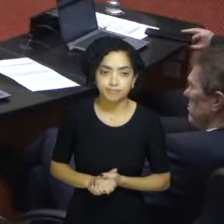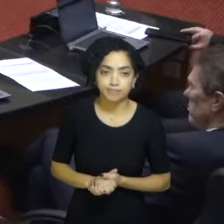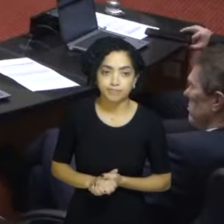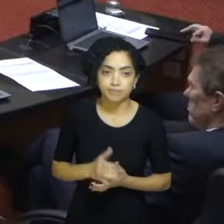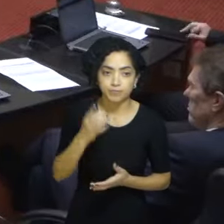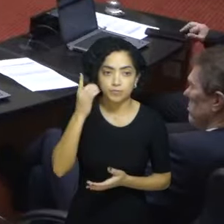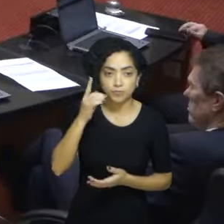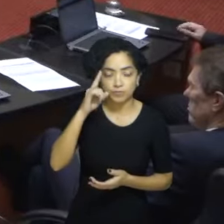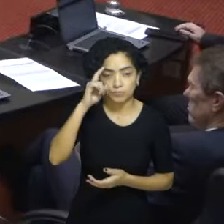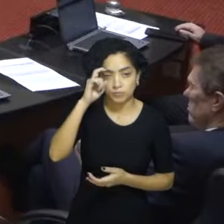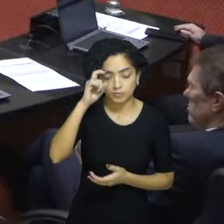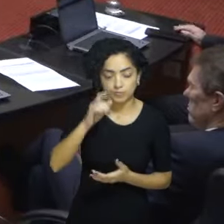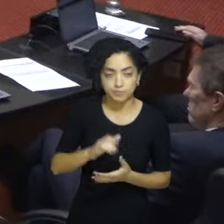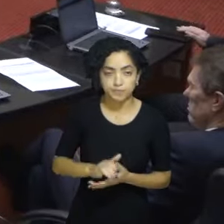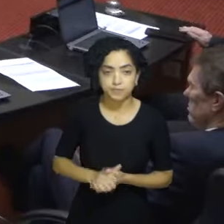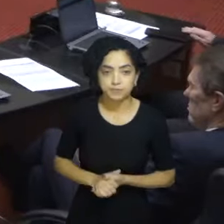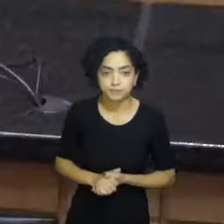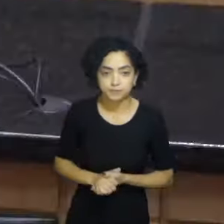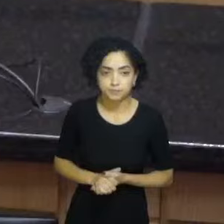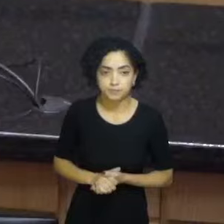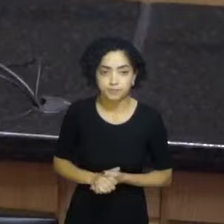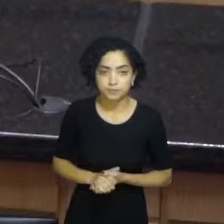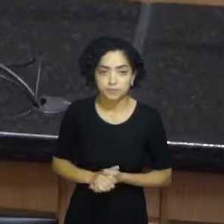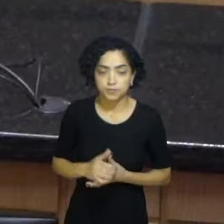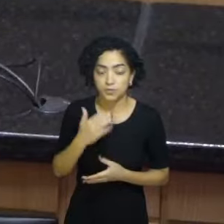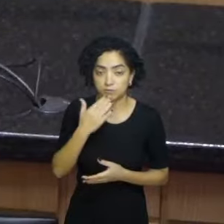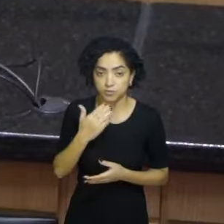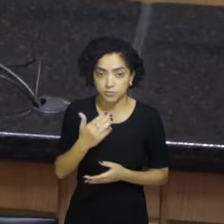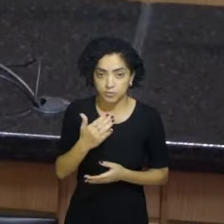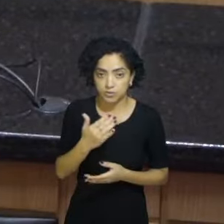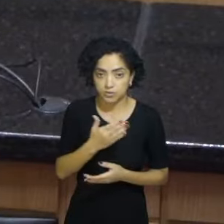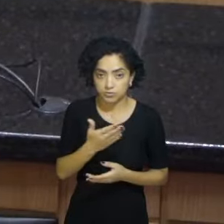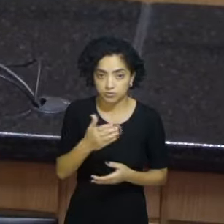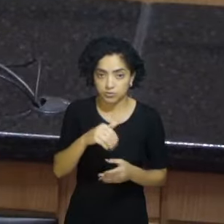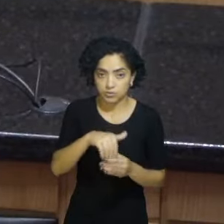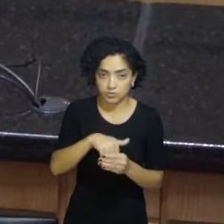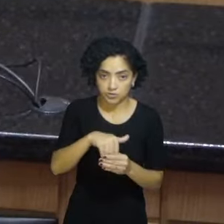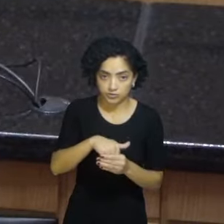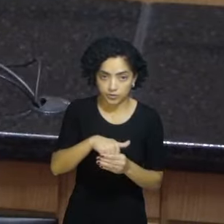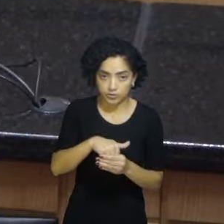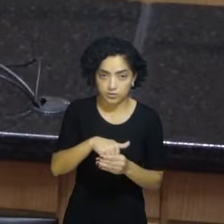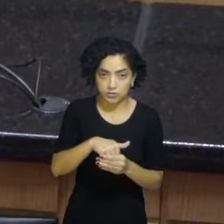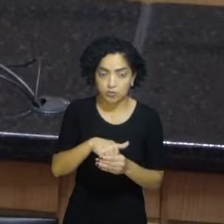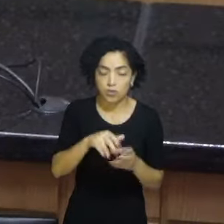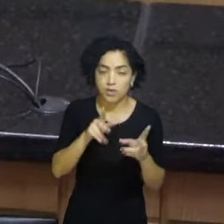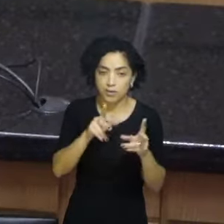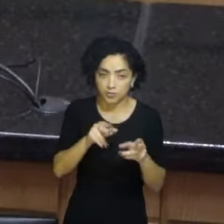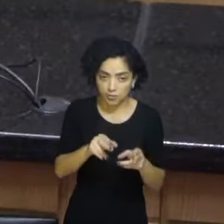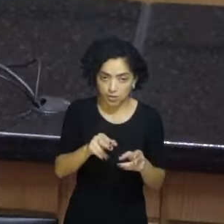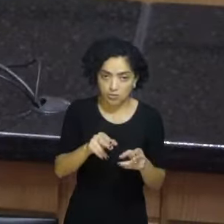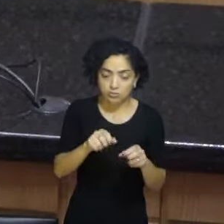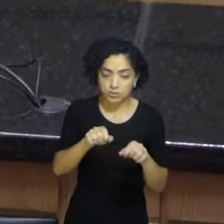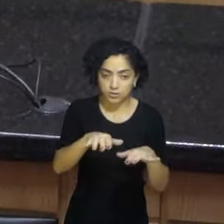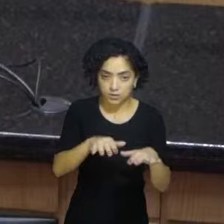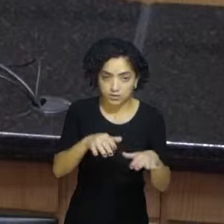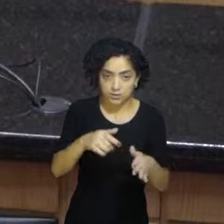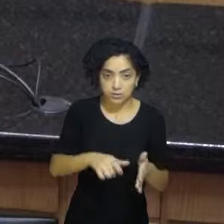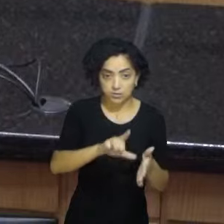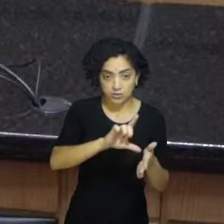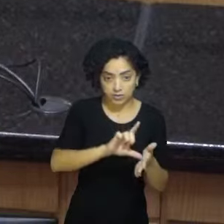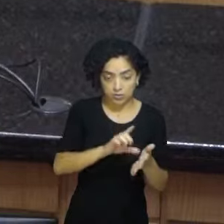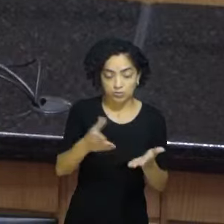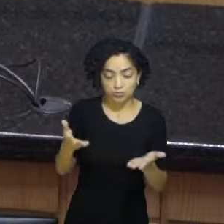Senhor presidente, requer a vossa excelência que seja adotado a mesma votação da sessão anterior para a votação